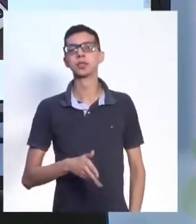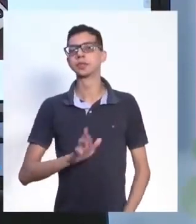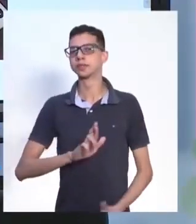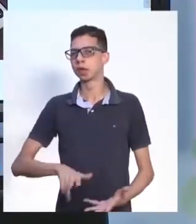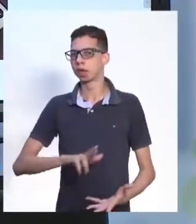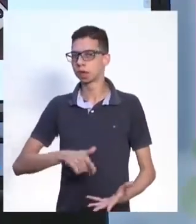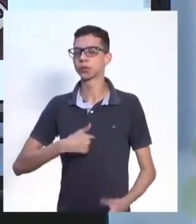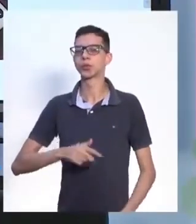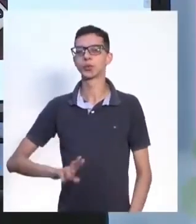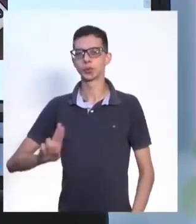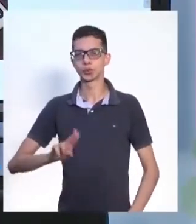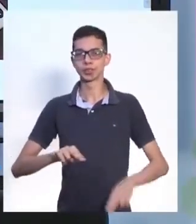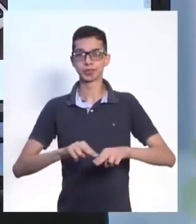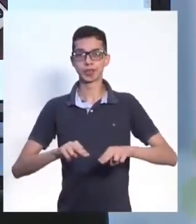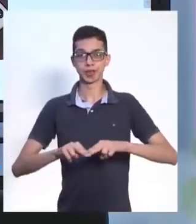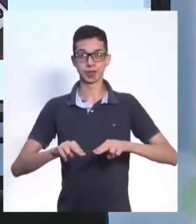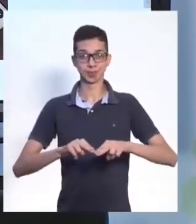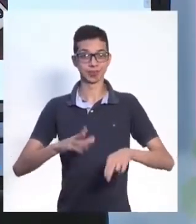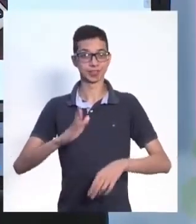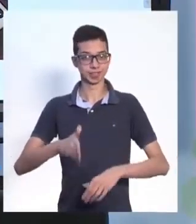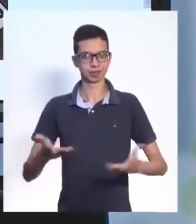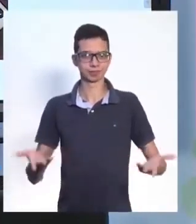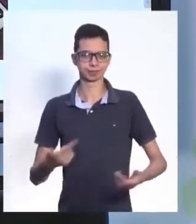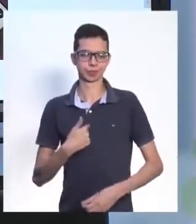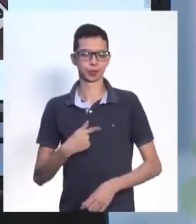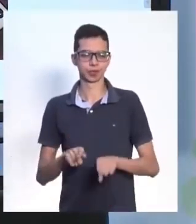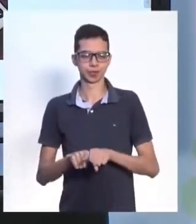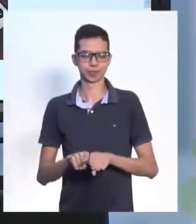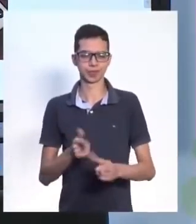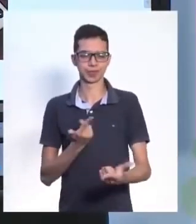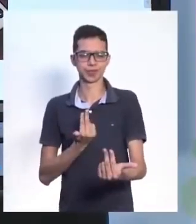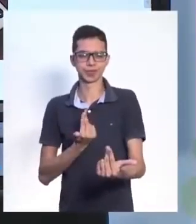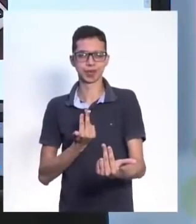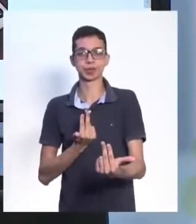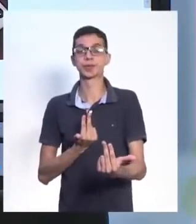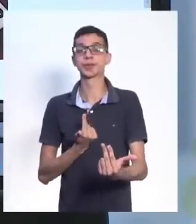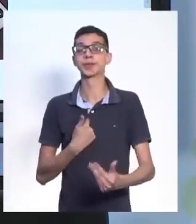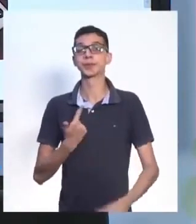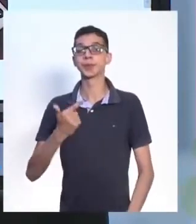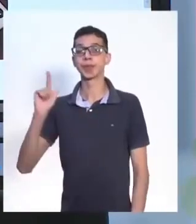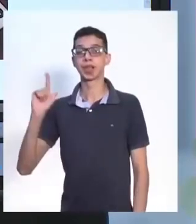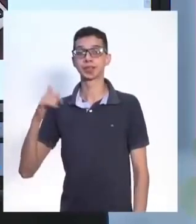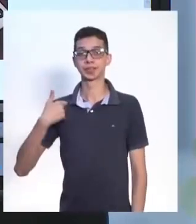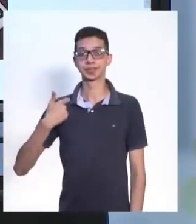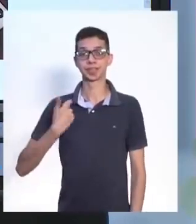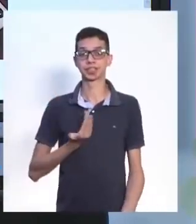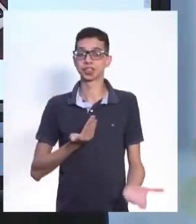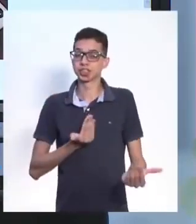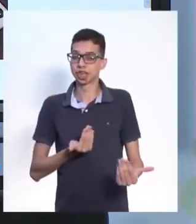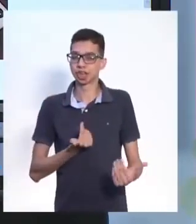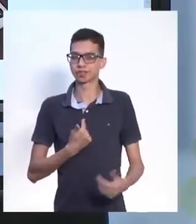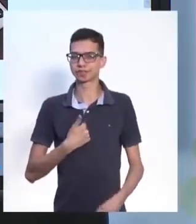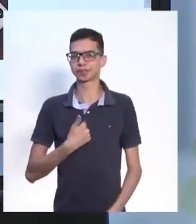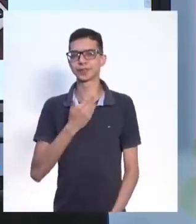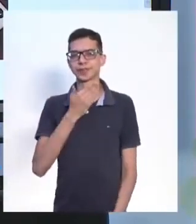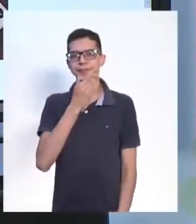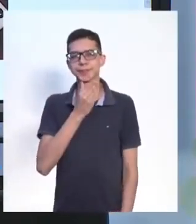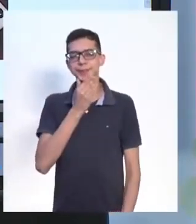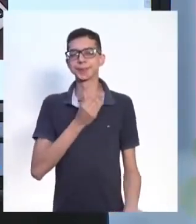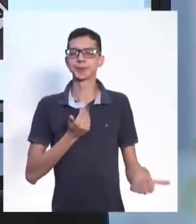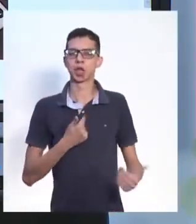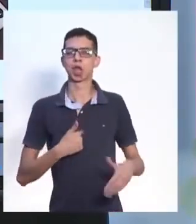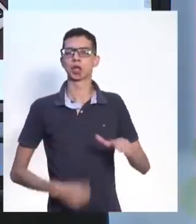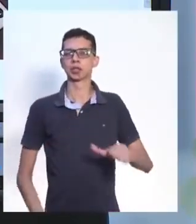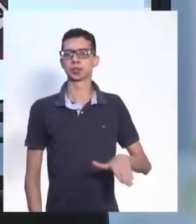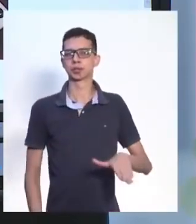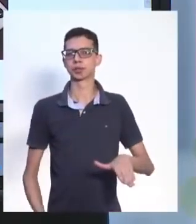Muitas. Eu também já joguei aí, já participei quando era mais novo aqui, quando era molecão. Quando era bem pequeno. Jogo